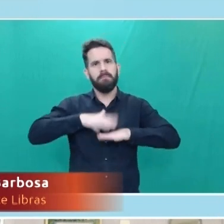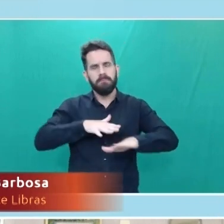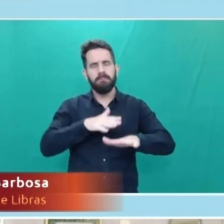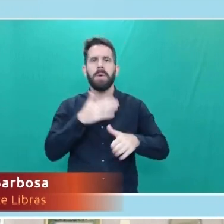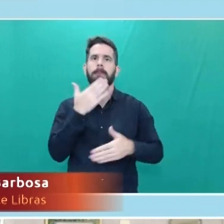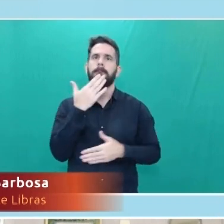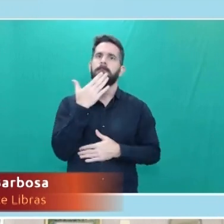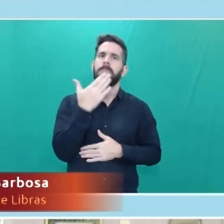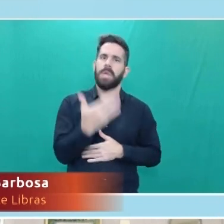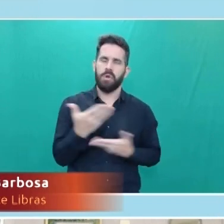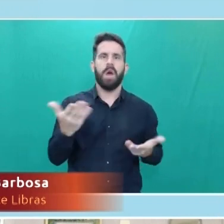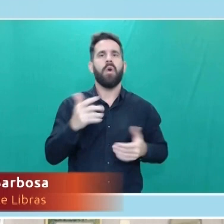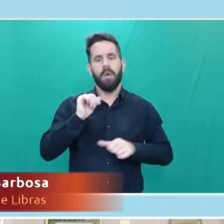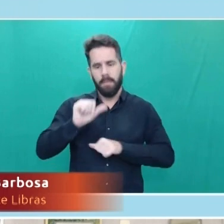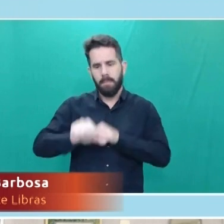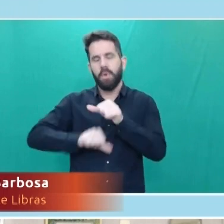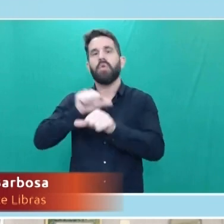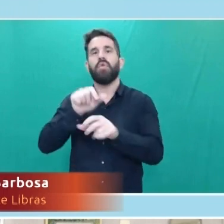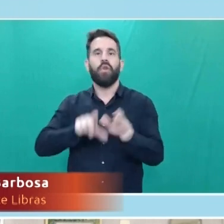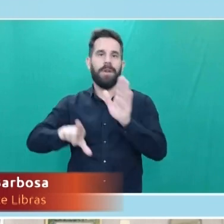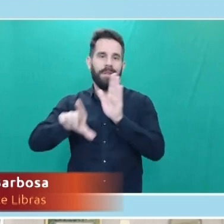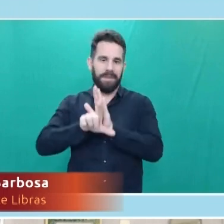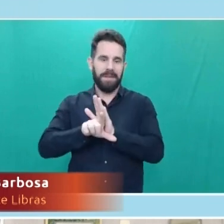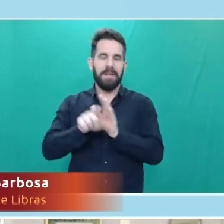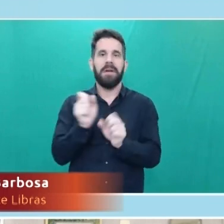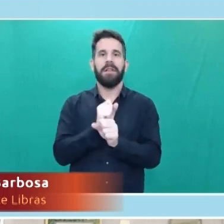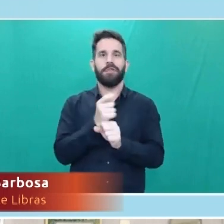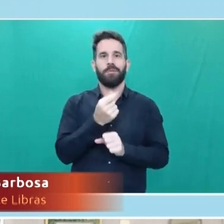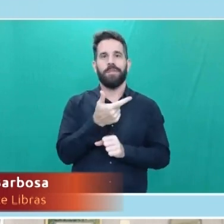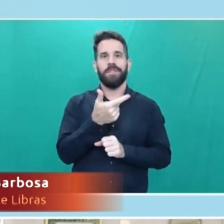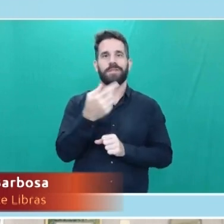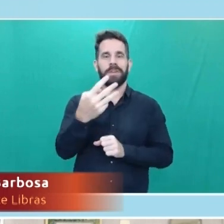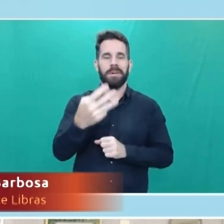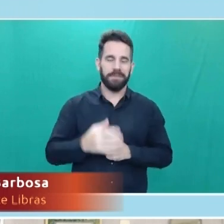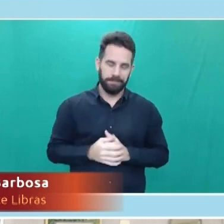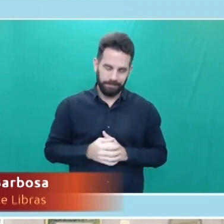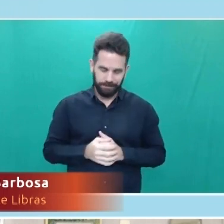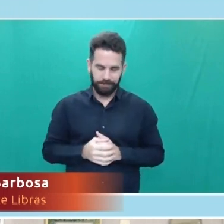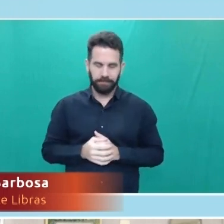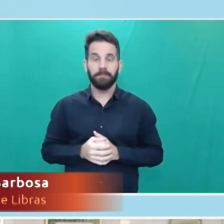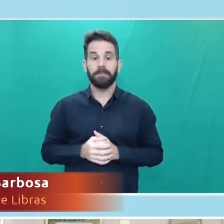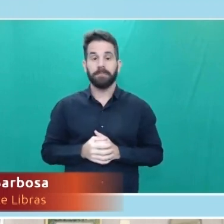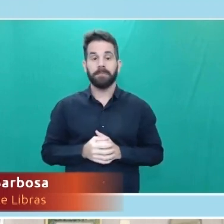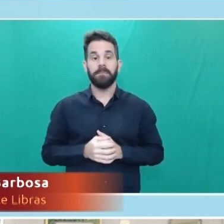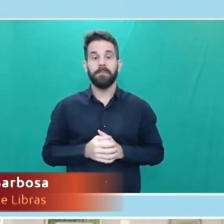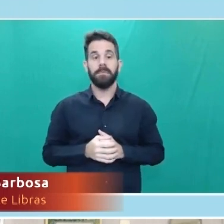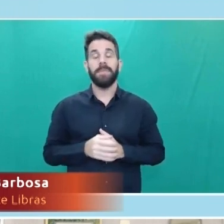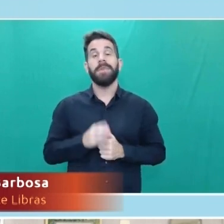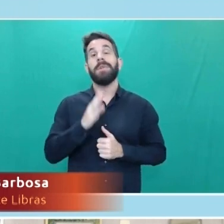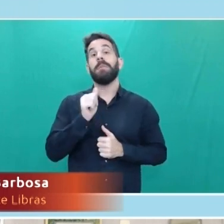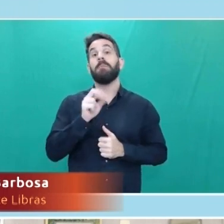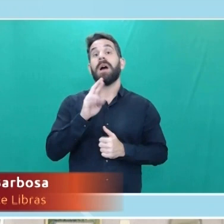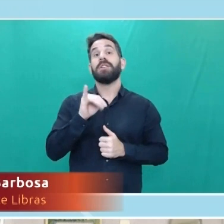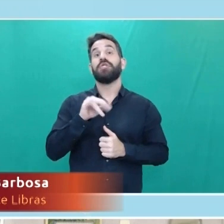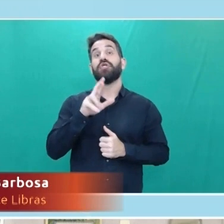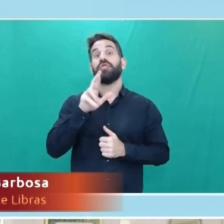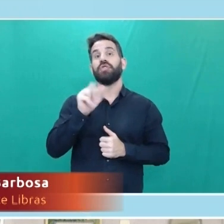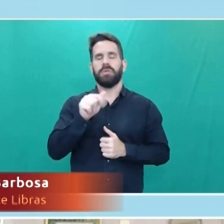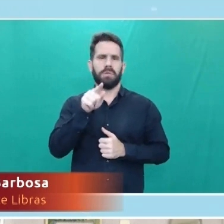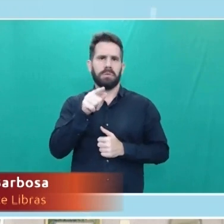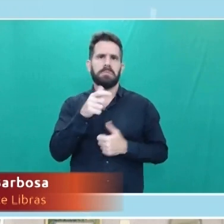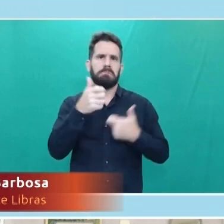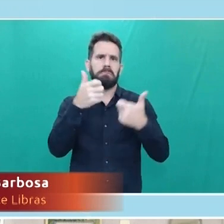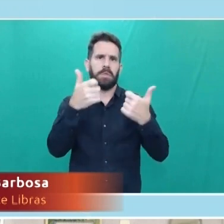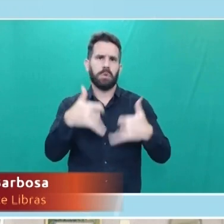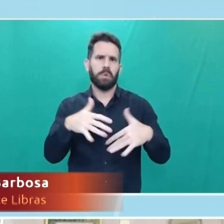legislação agora, no ano de 2023. Bartira, e você tinha citado também que foram incluídos dentro do crime